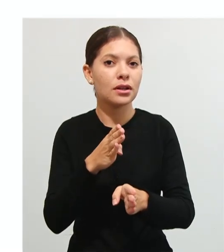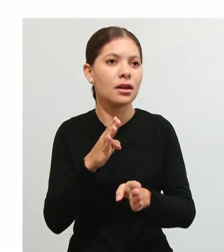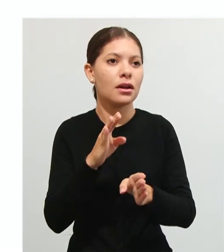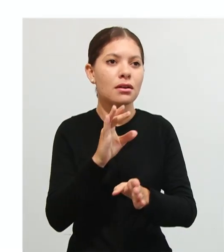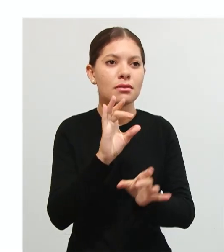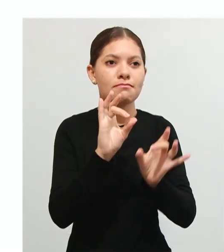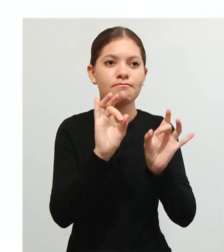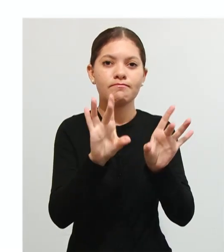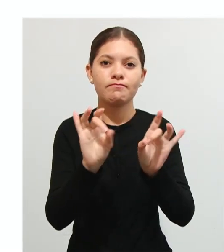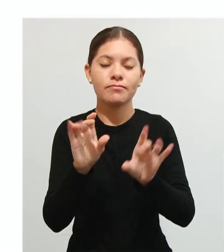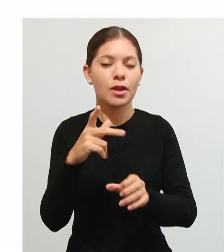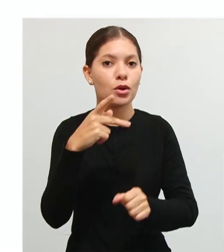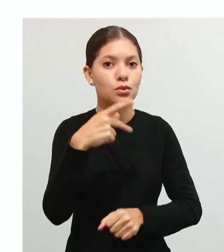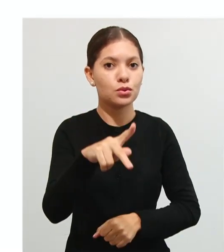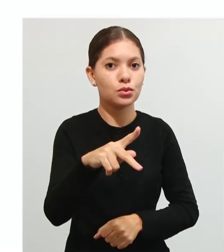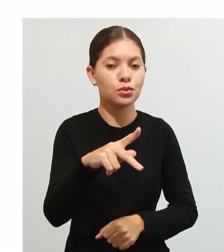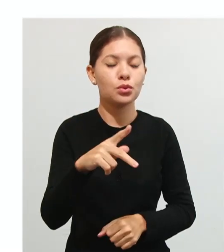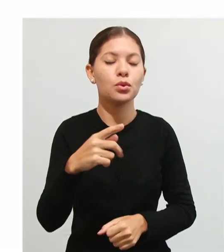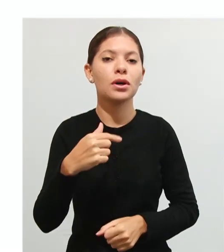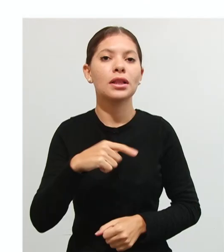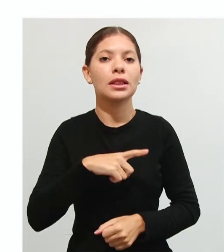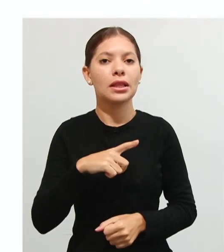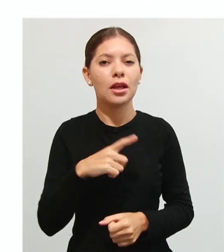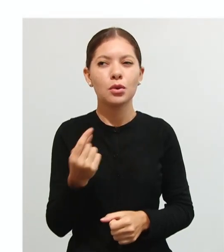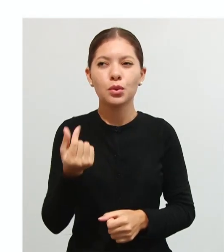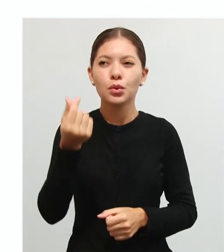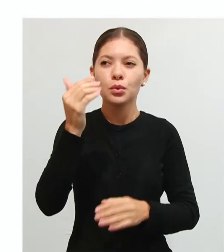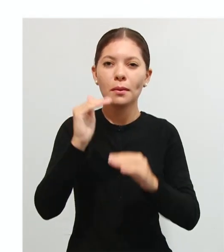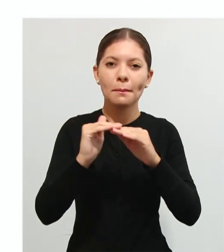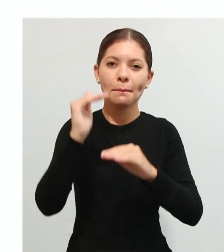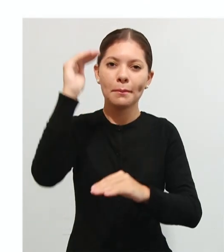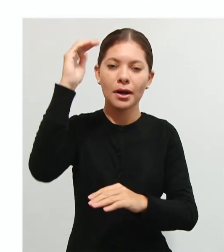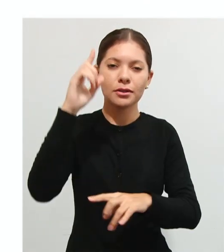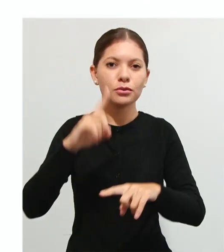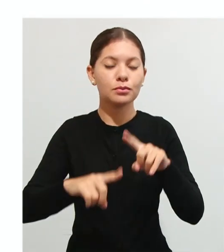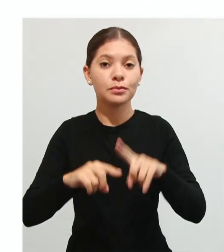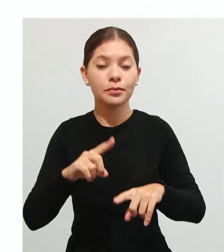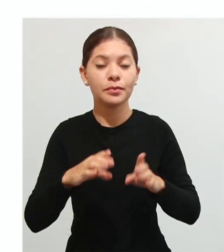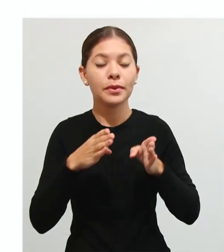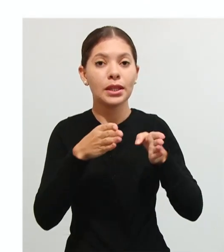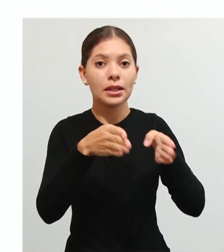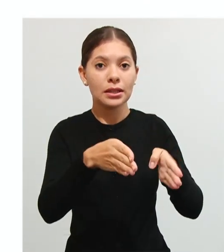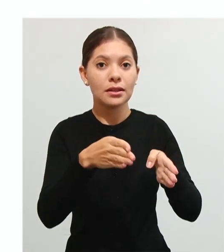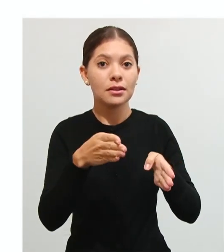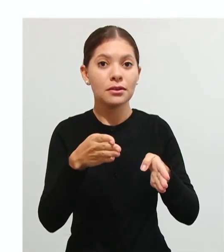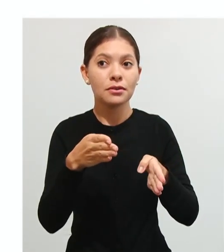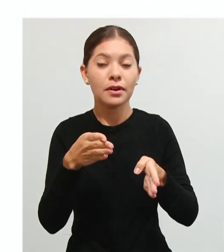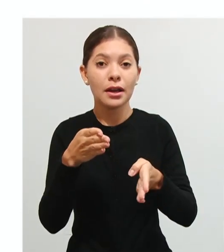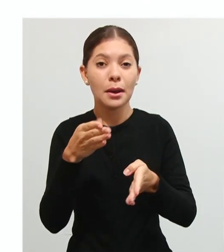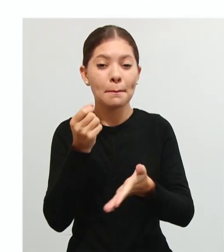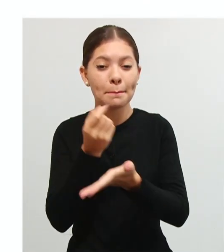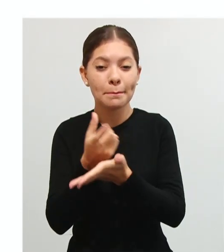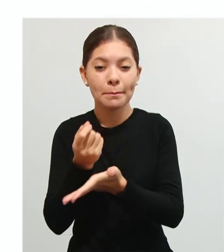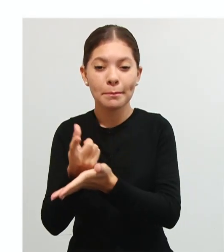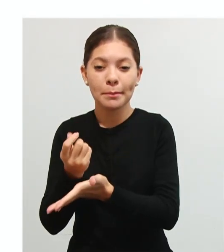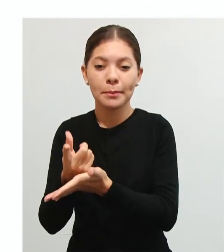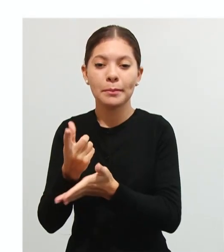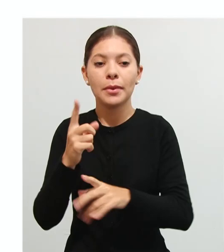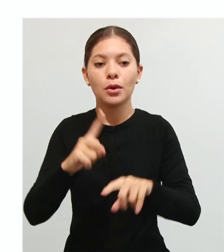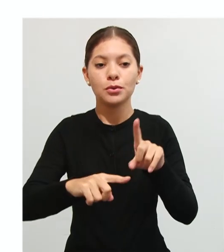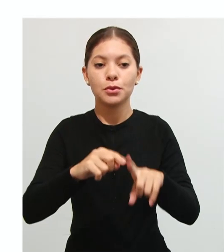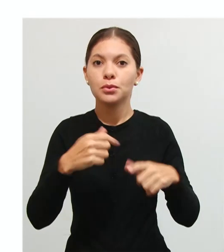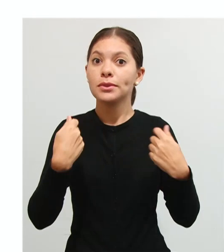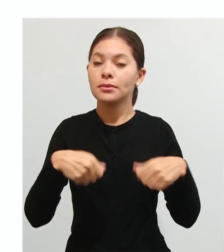especialização produtiva, ela vai ter o lucro máximo nesse determinado produto e vai comprar os outros produtos necessários à